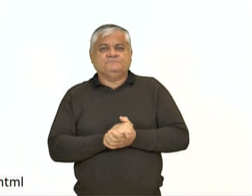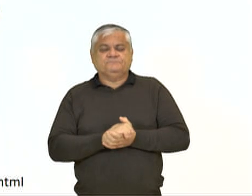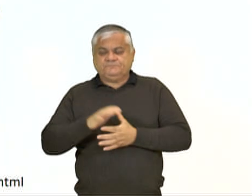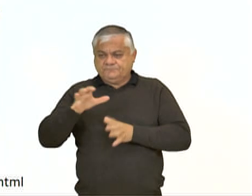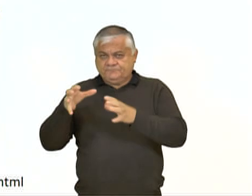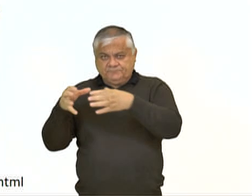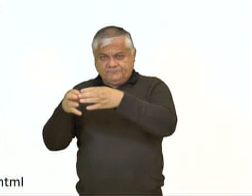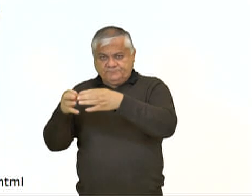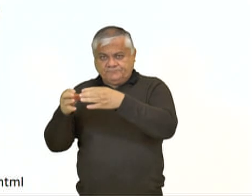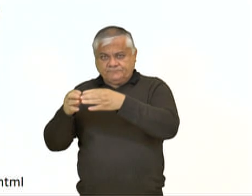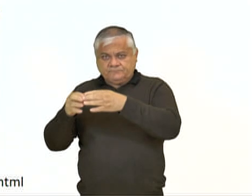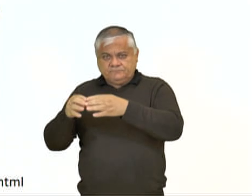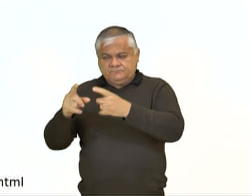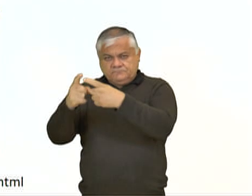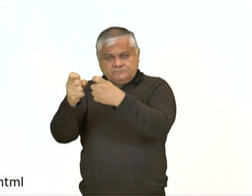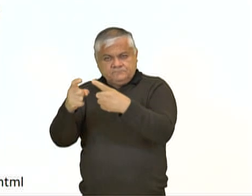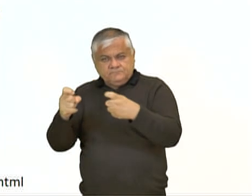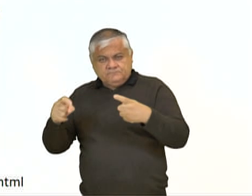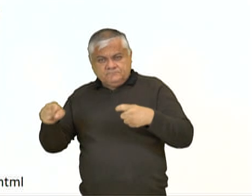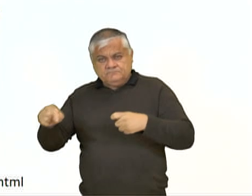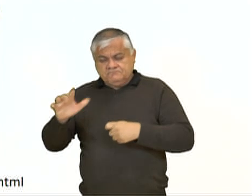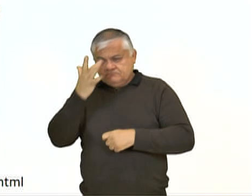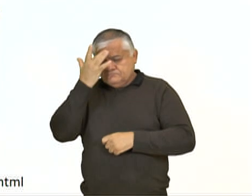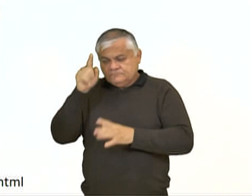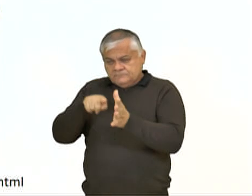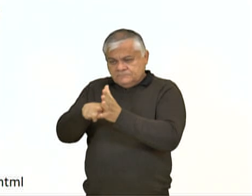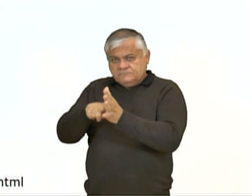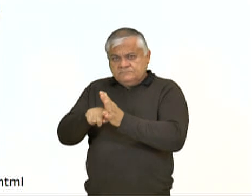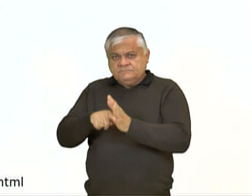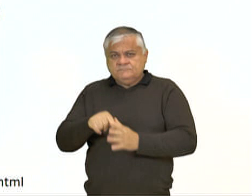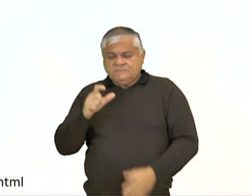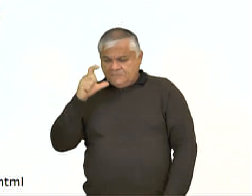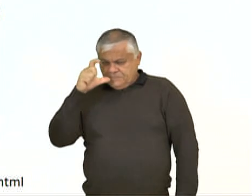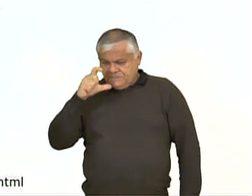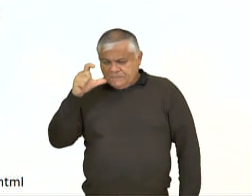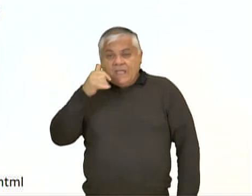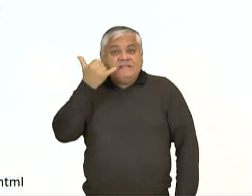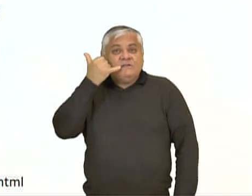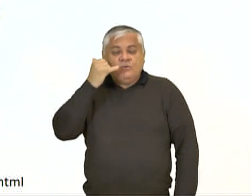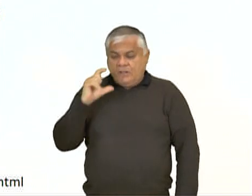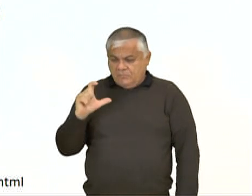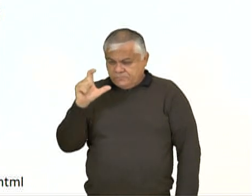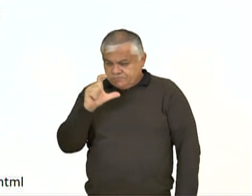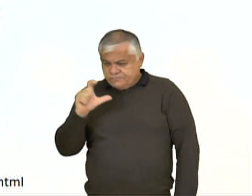Cientistas usaram um iPhone e a lente de uma câmera para diagnosticar vermes